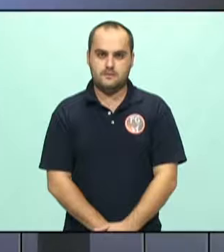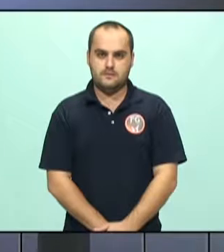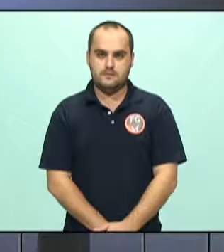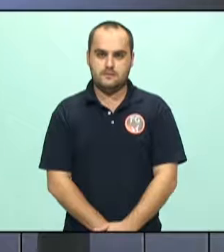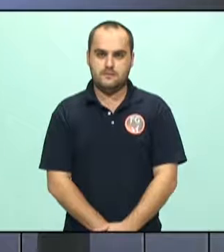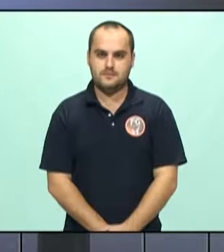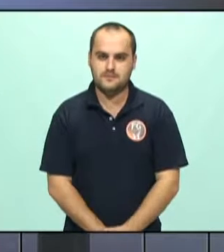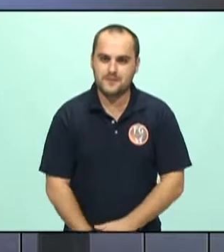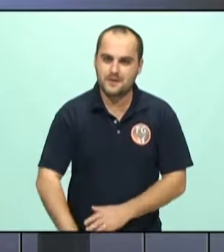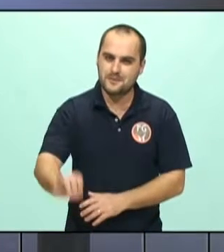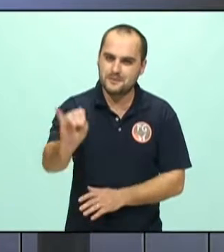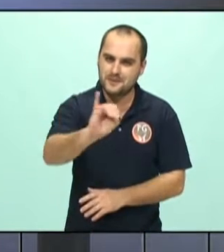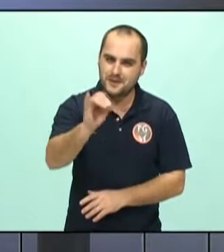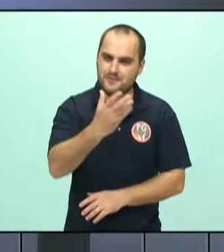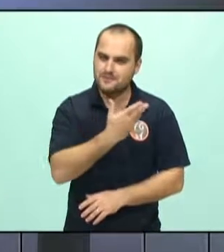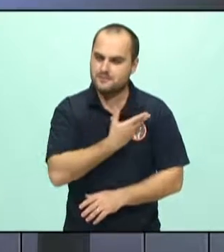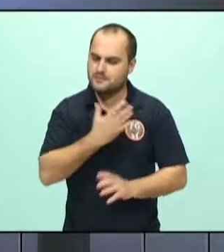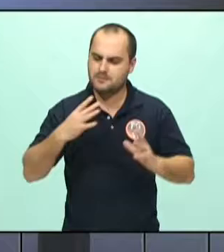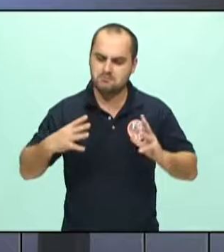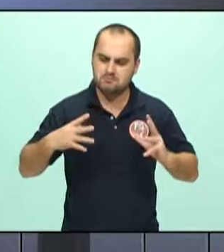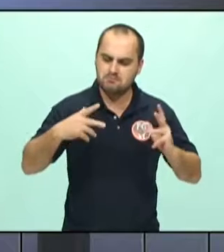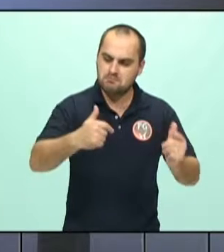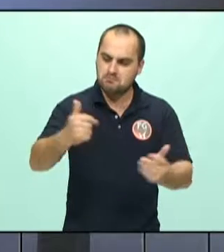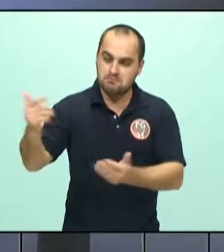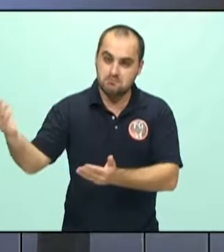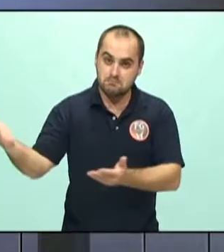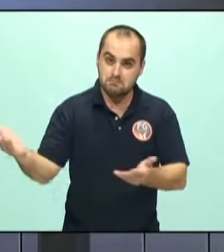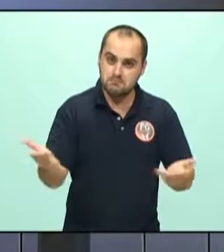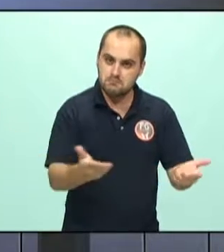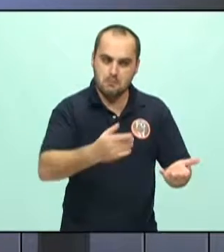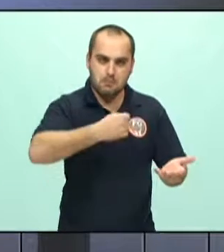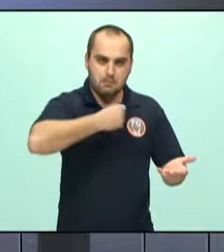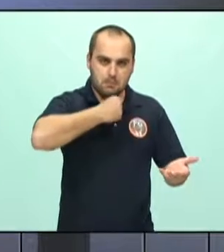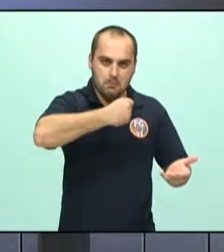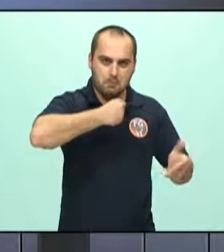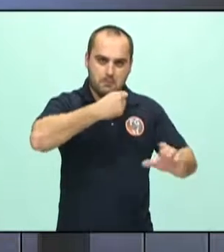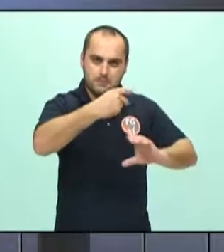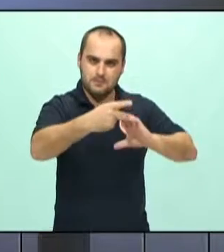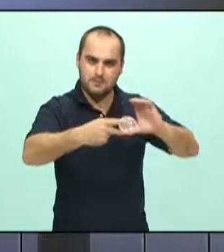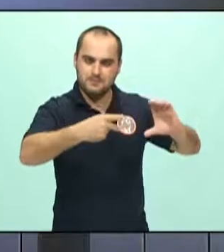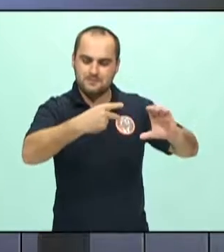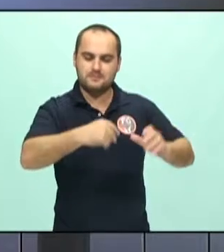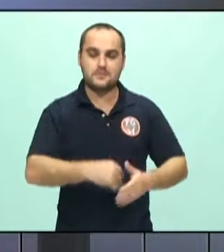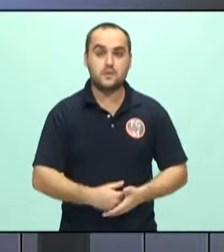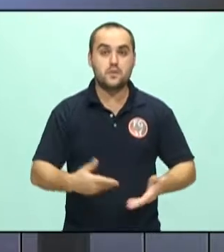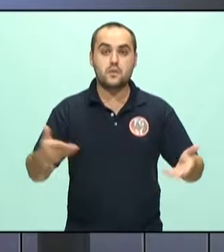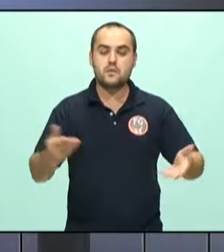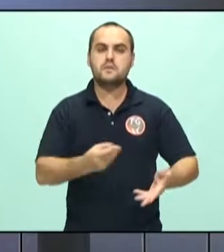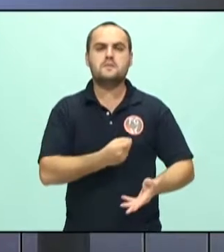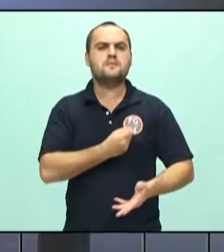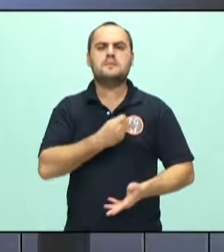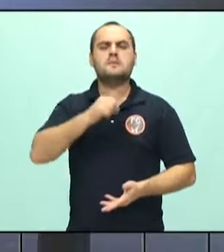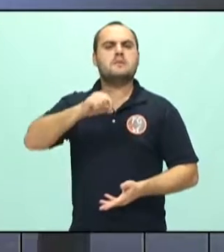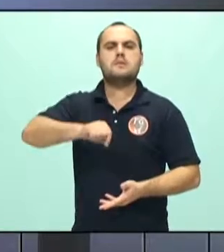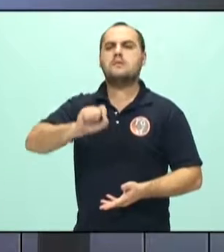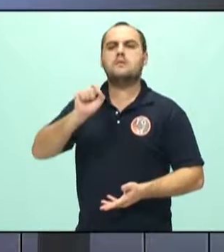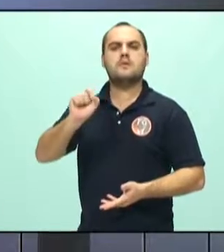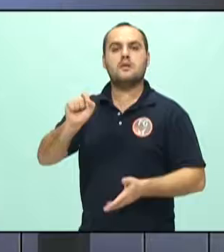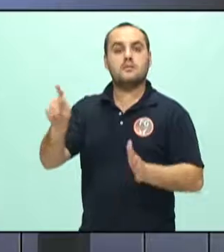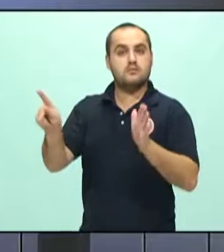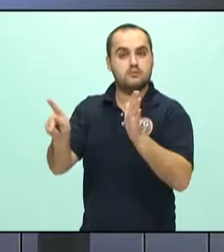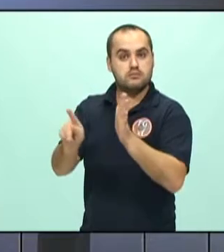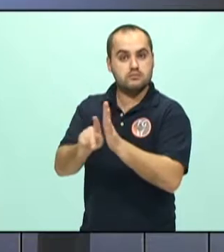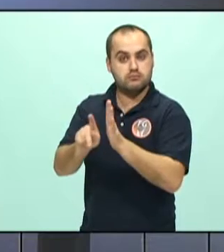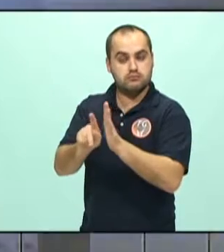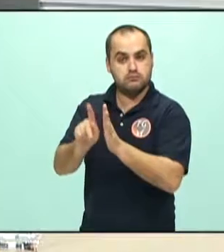olá amigos sejam bem vindos a mais um câmera aberta o programa de hoje nós recebemos a relações públicas do